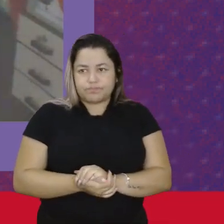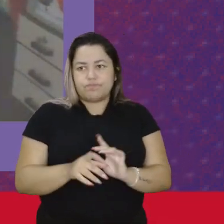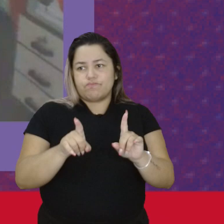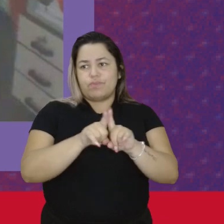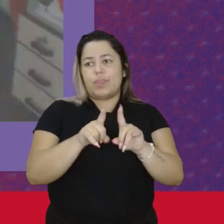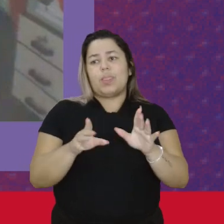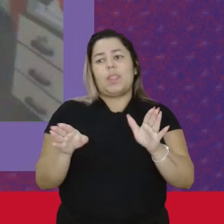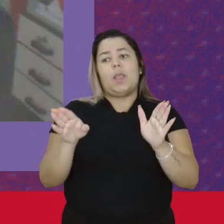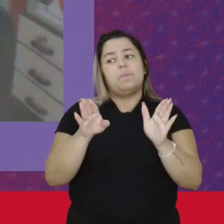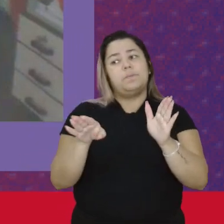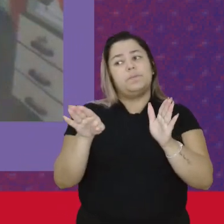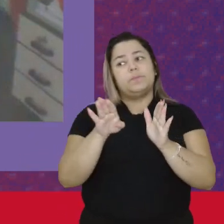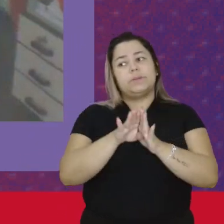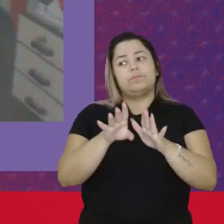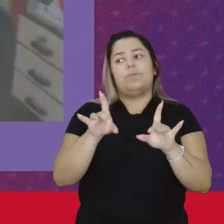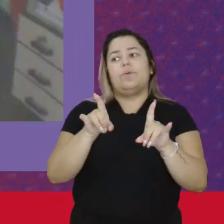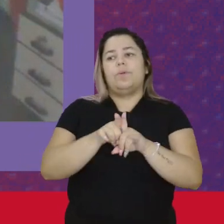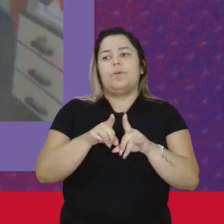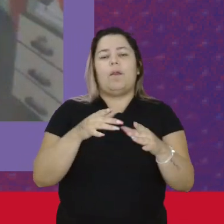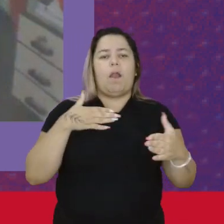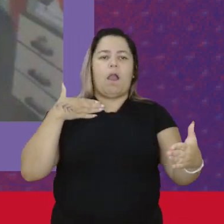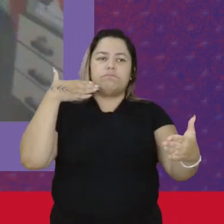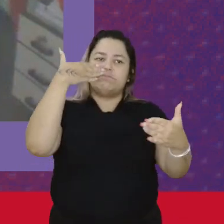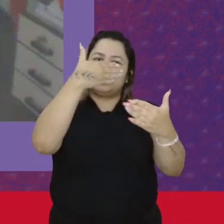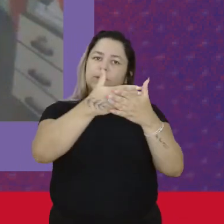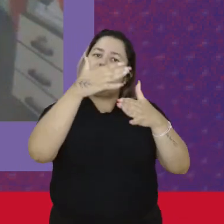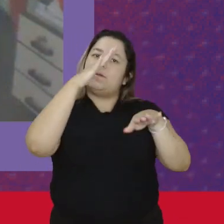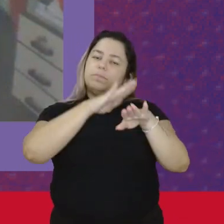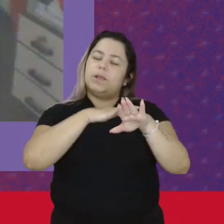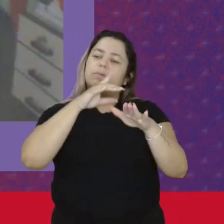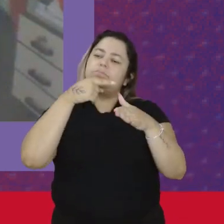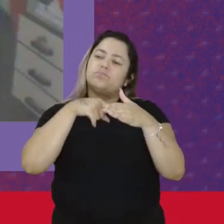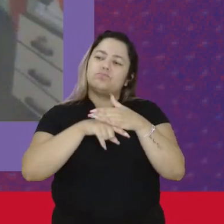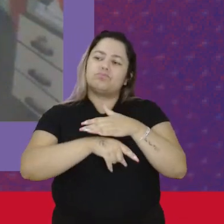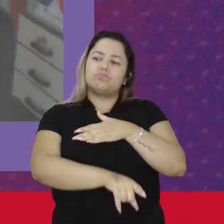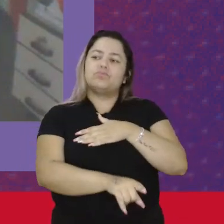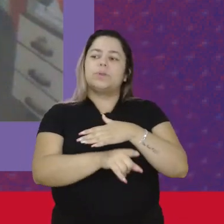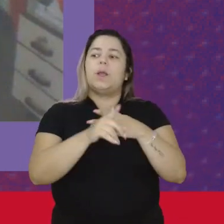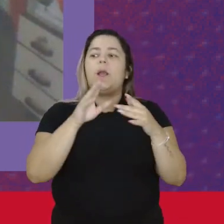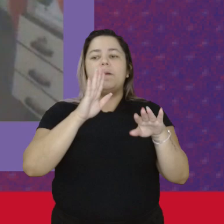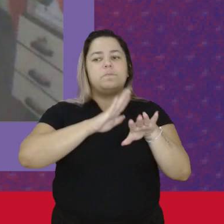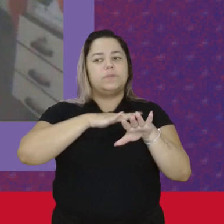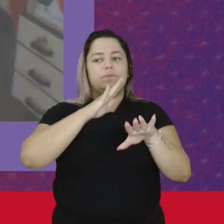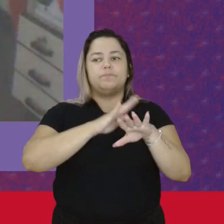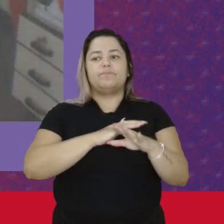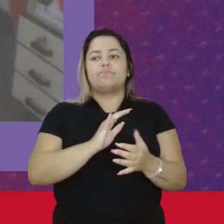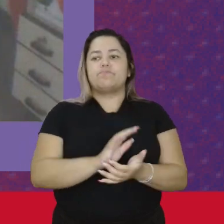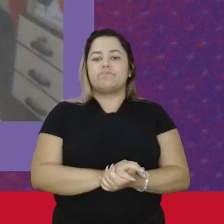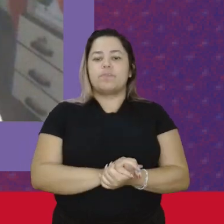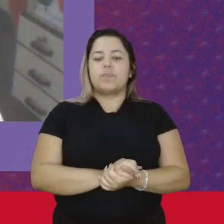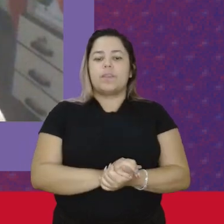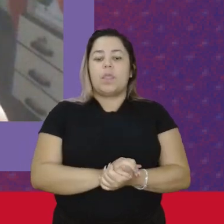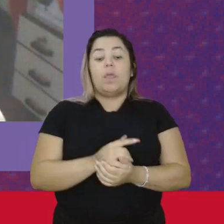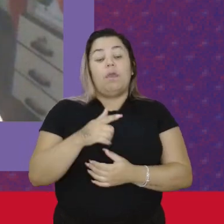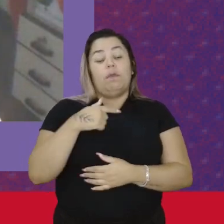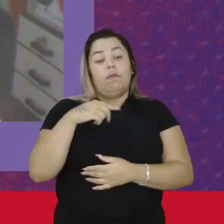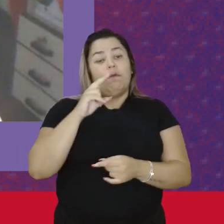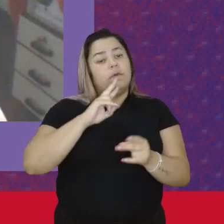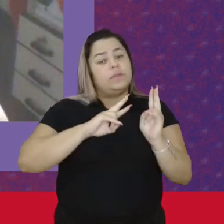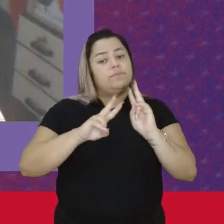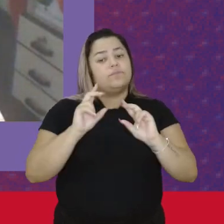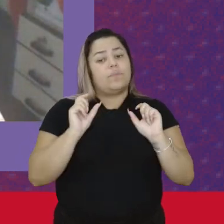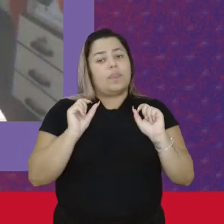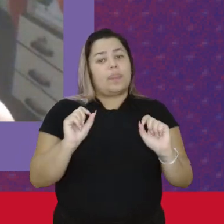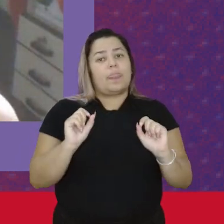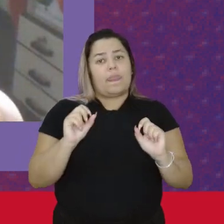chegar a avançar mais, aprofundar mais, né? E eu vejo assim que